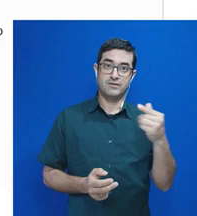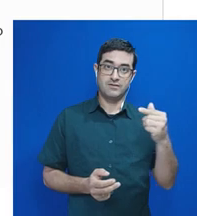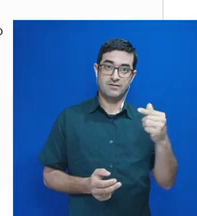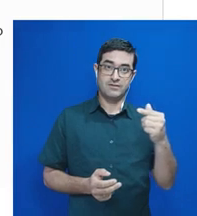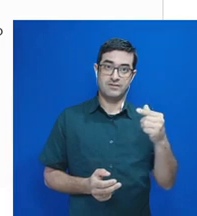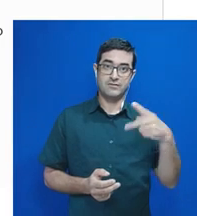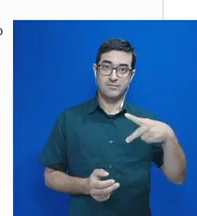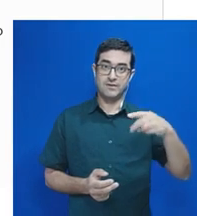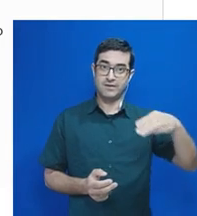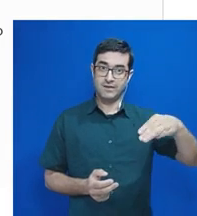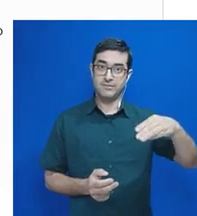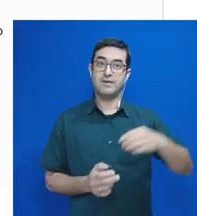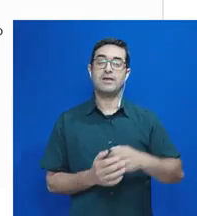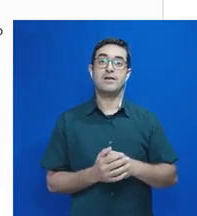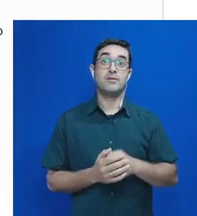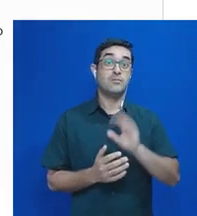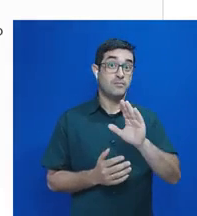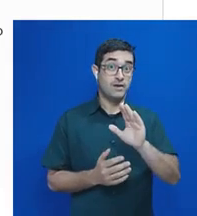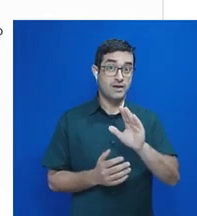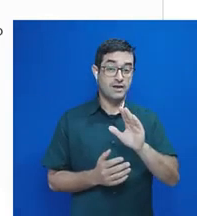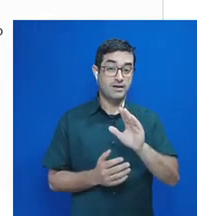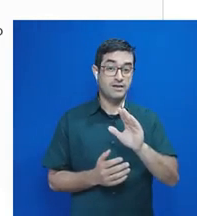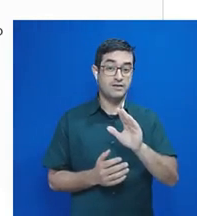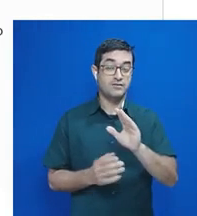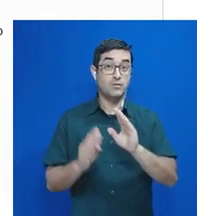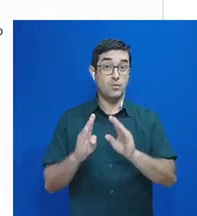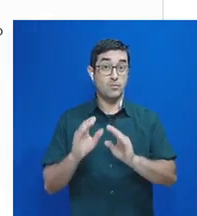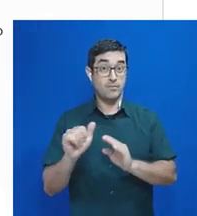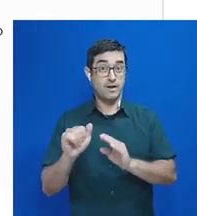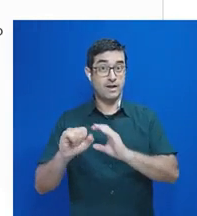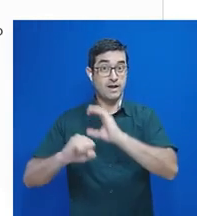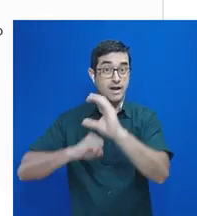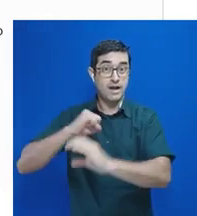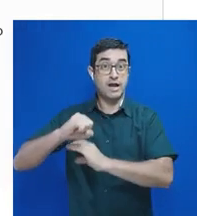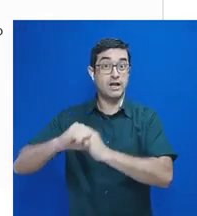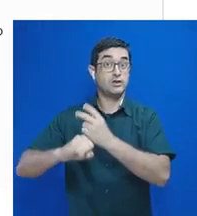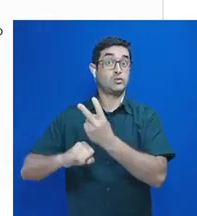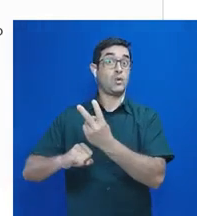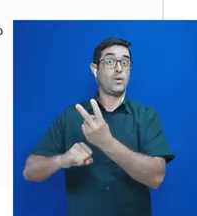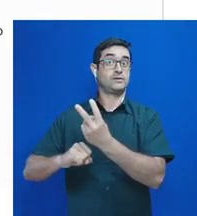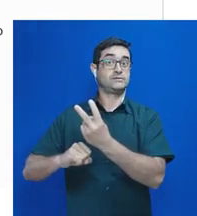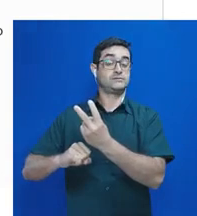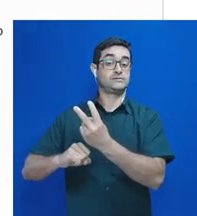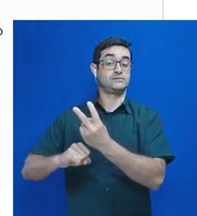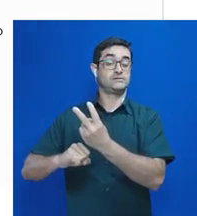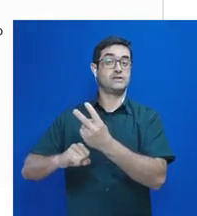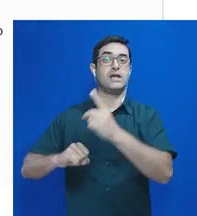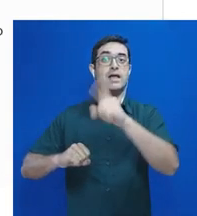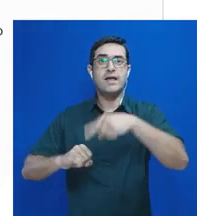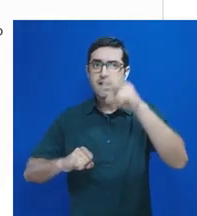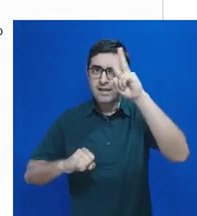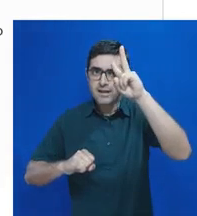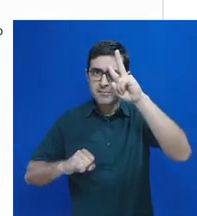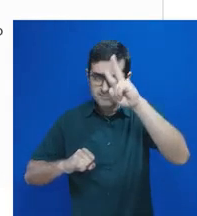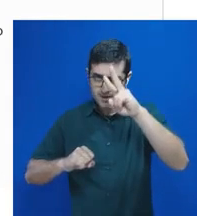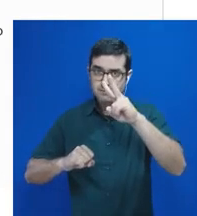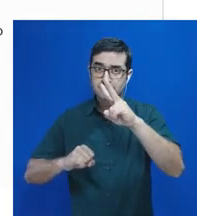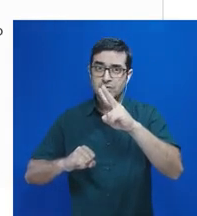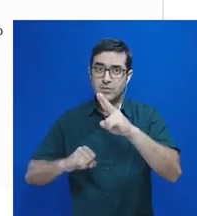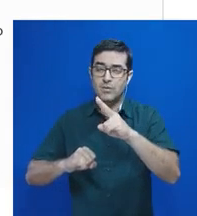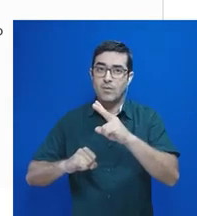tem carga mais 2. O que vai acontecer com uma carga maior? Lembrando que a energia potencial é